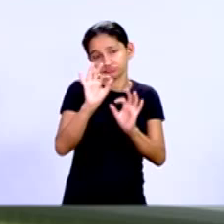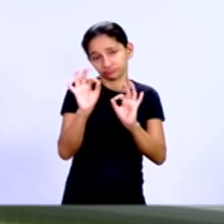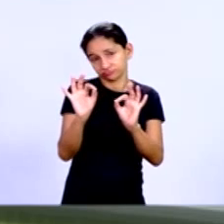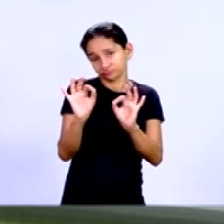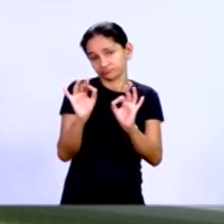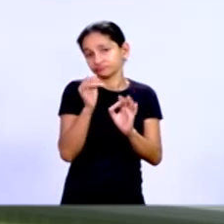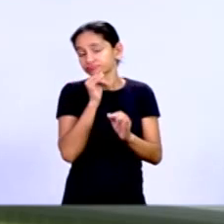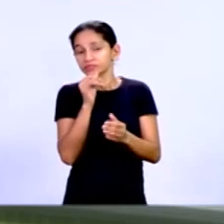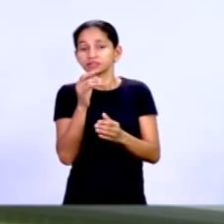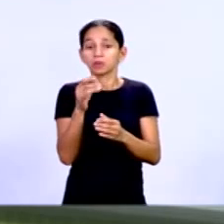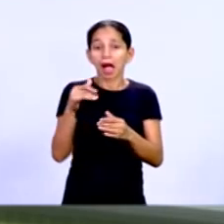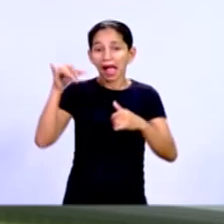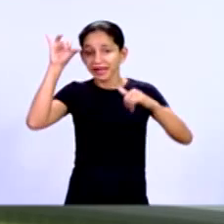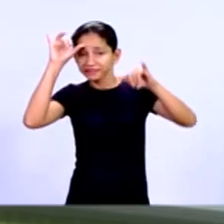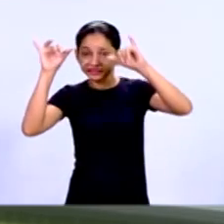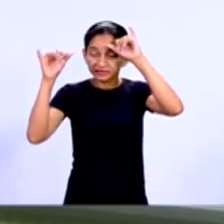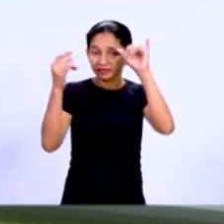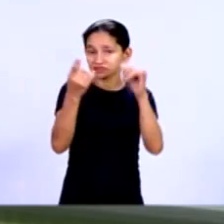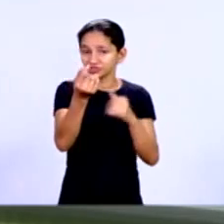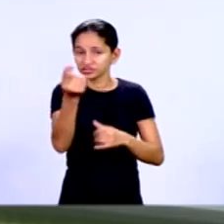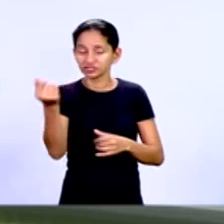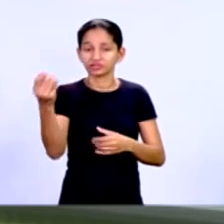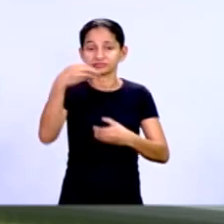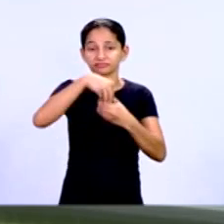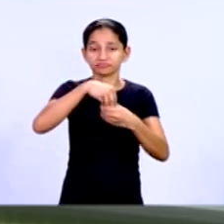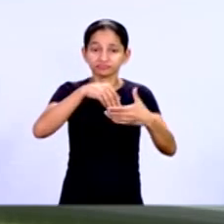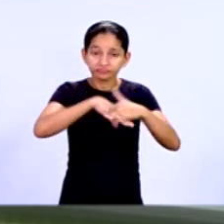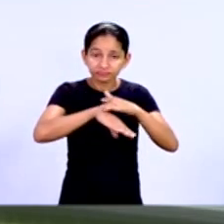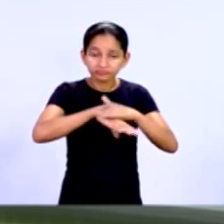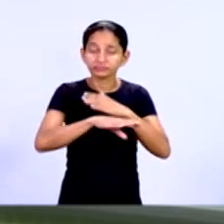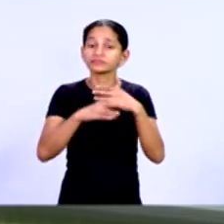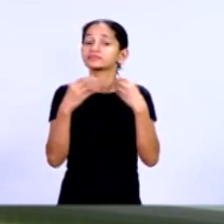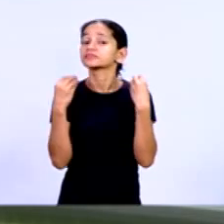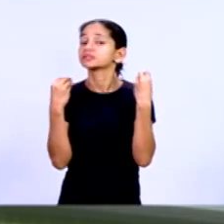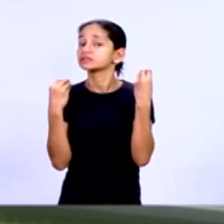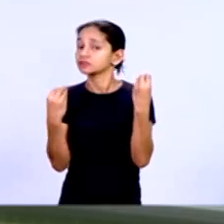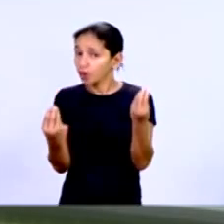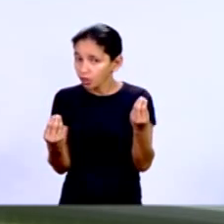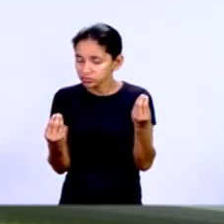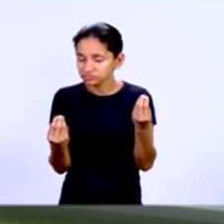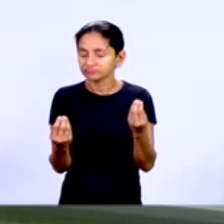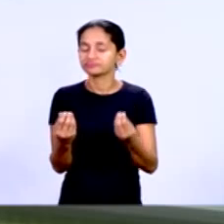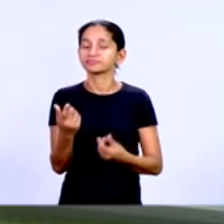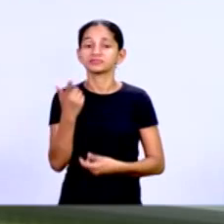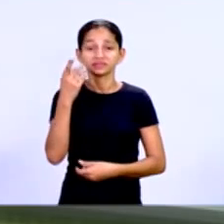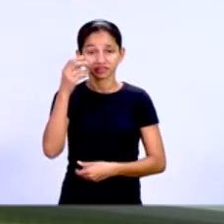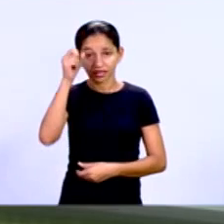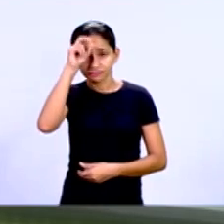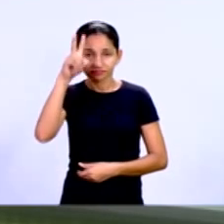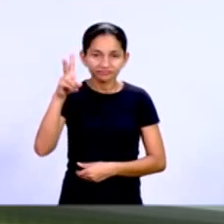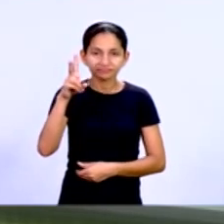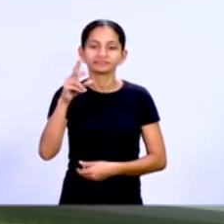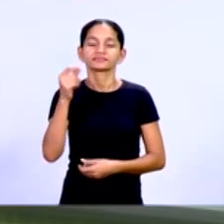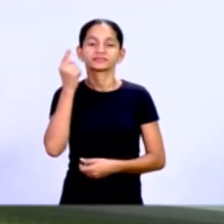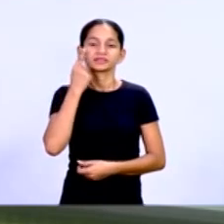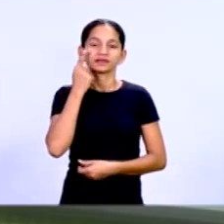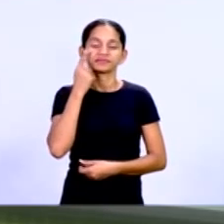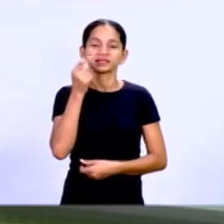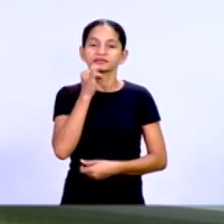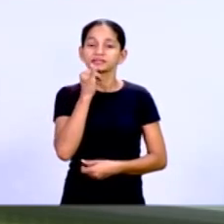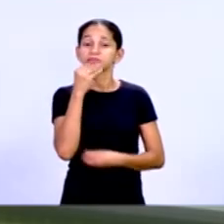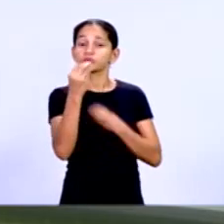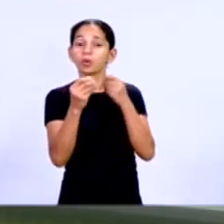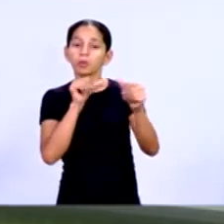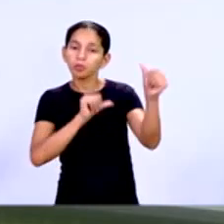sonegação fiscal ou lavagem de dinheiro, então os mecanismos do Sistema Financeiro Nacional já estão se moldando para fazer essa